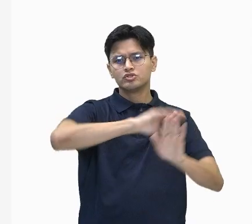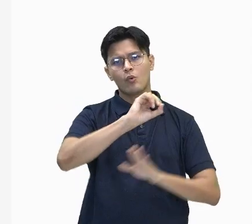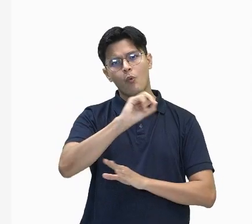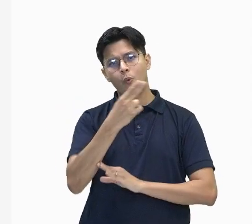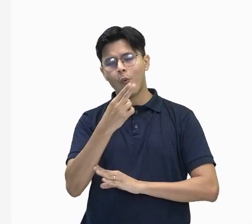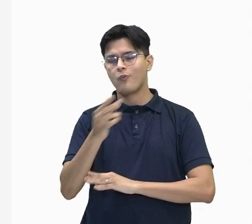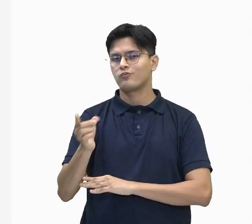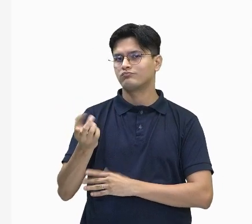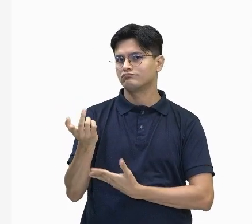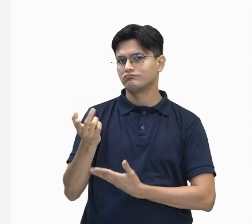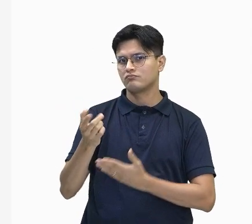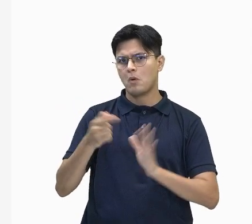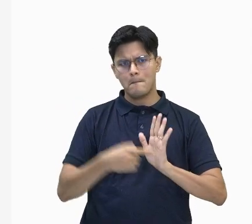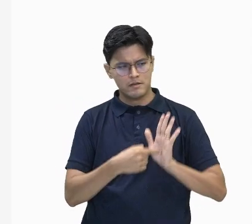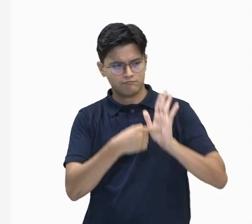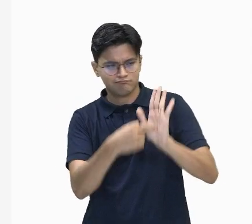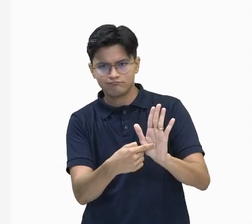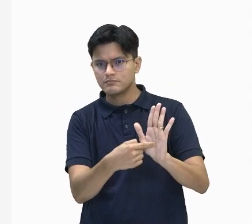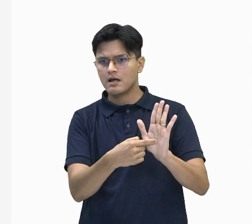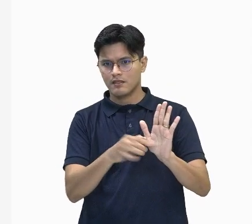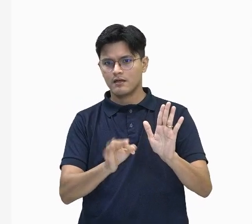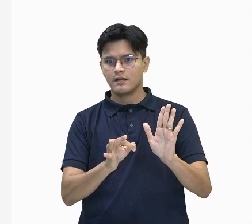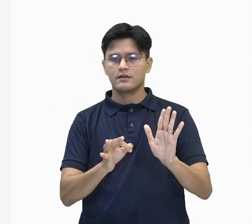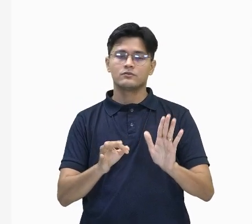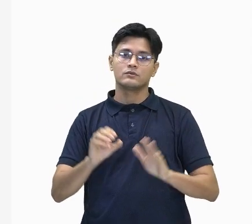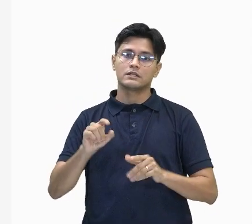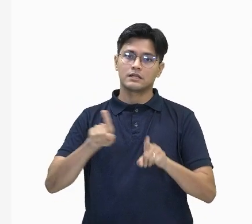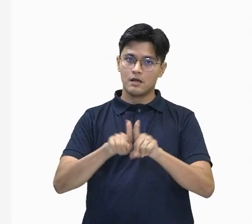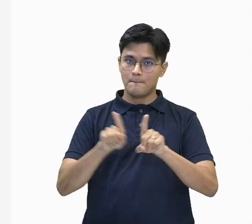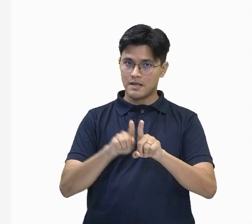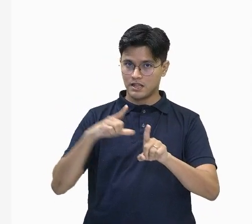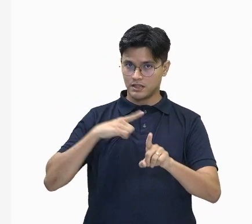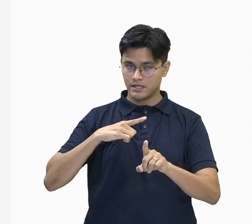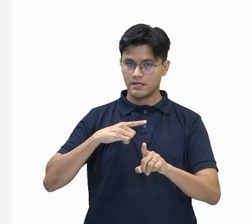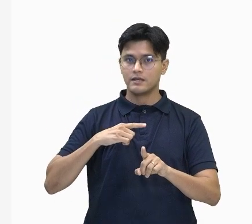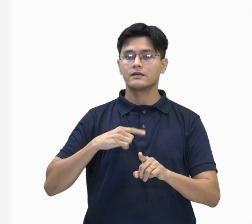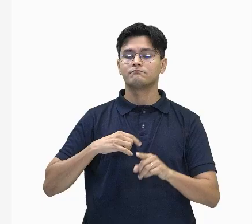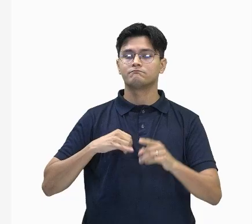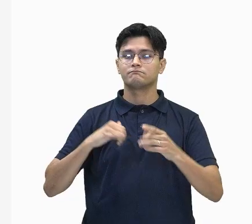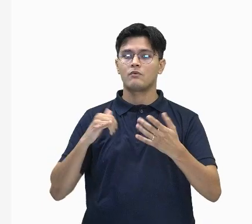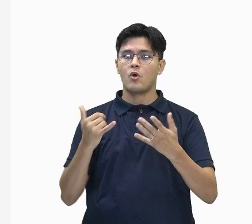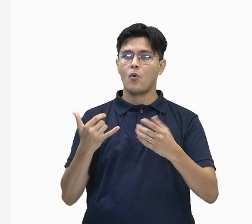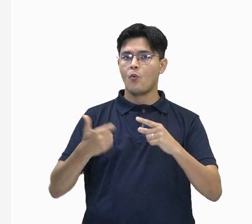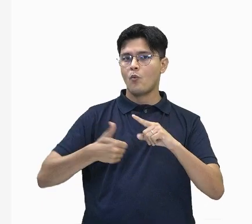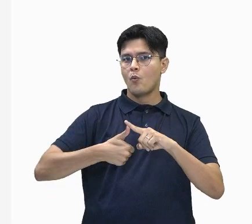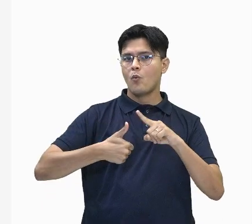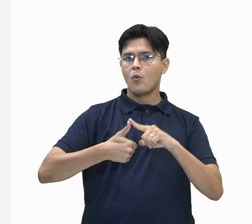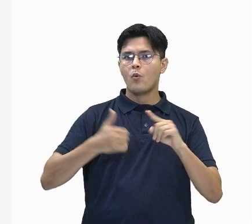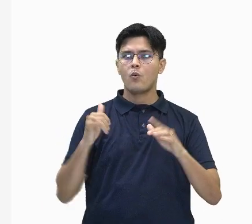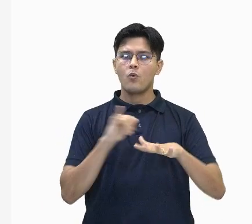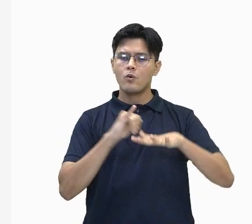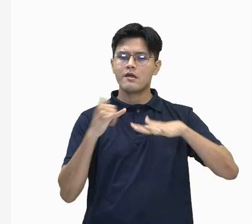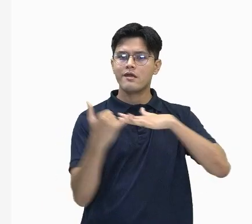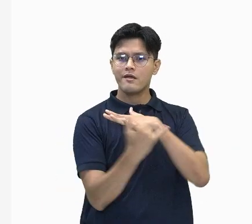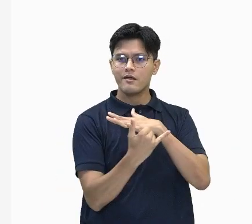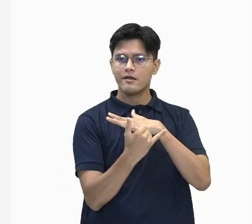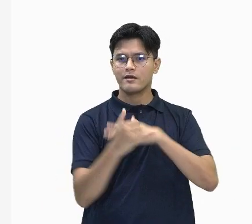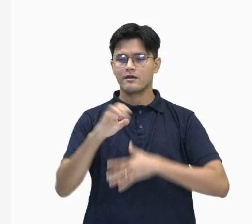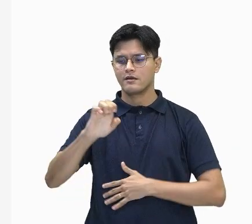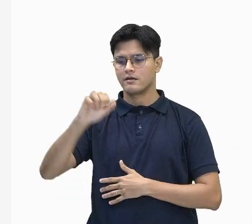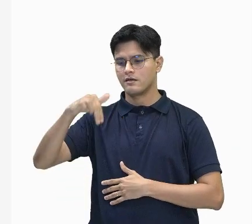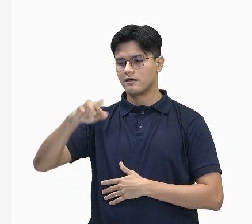que traz ali a história, tanto no romance quanto nos